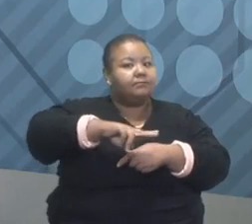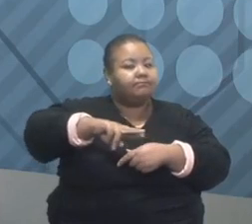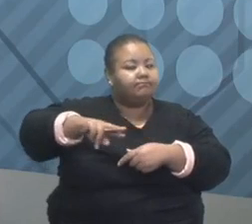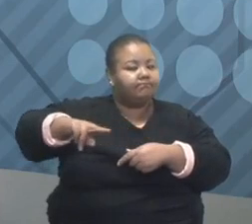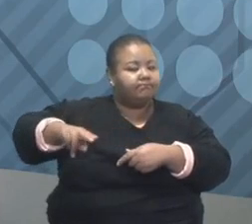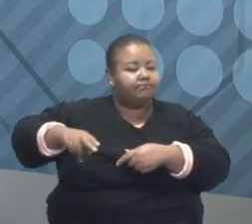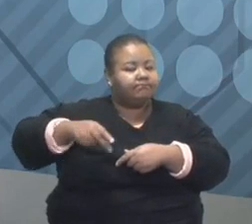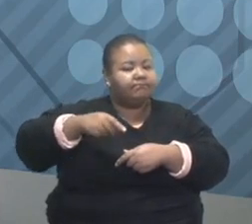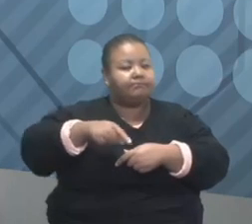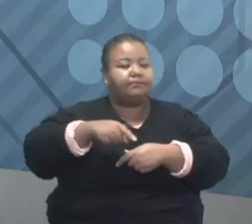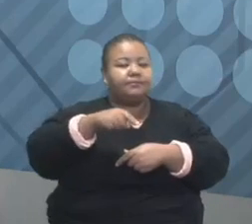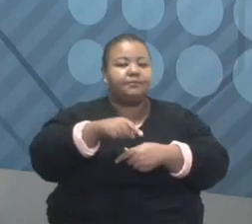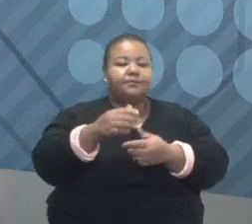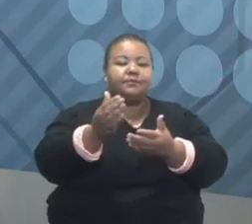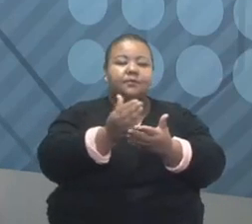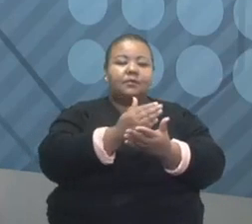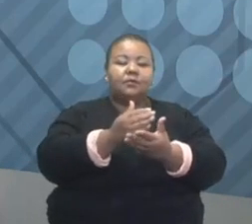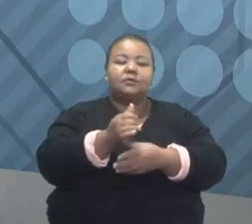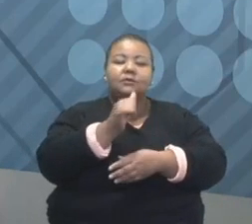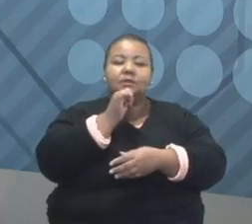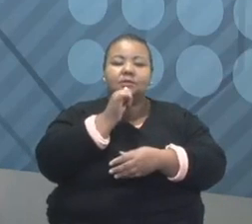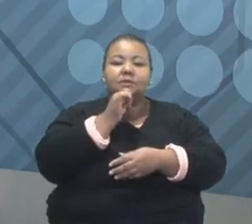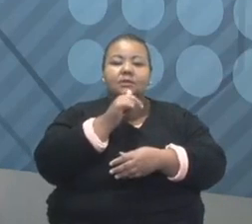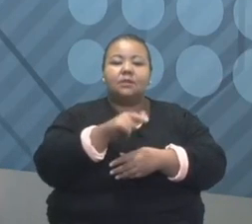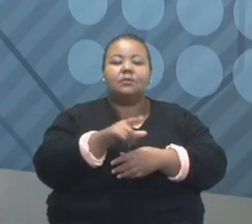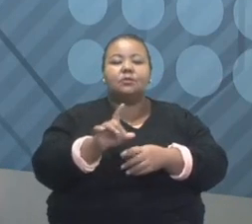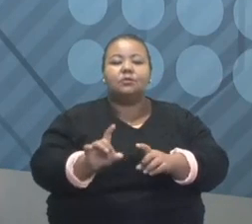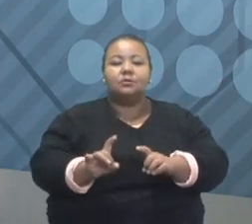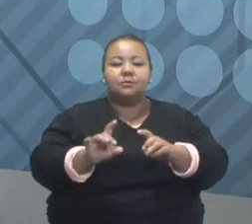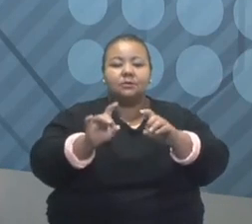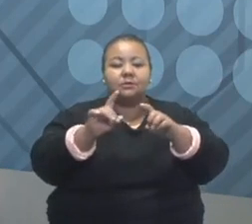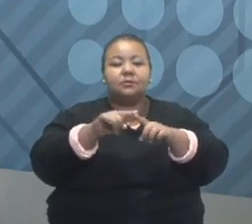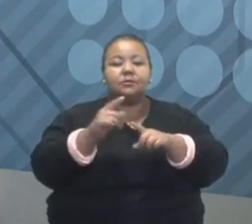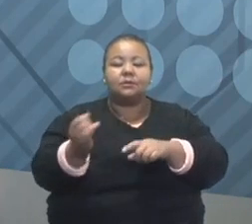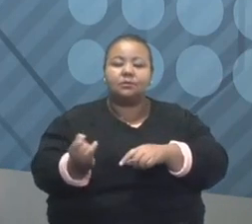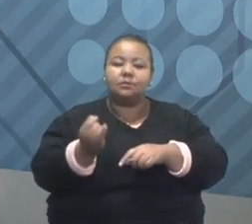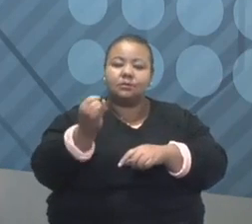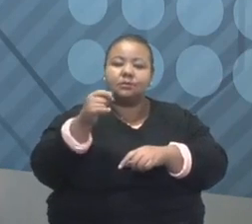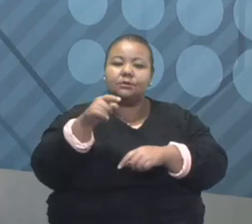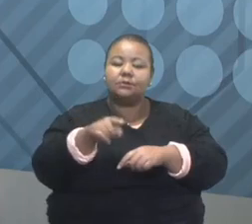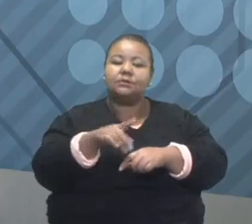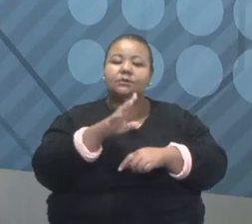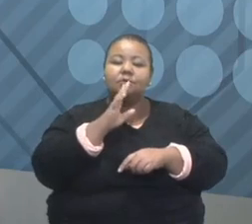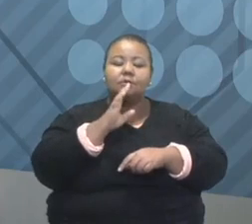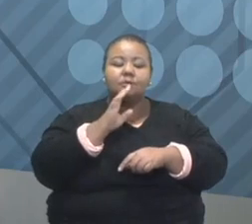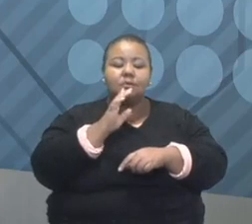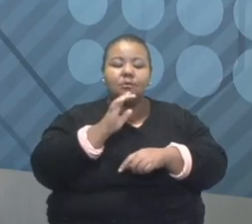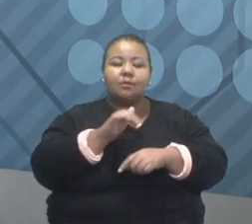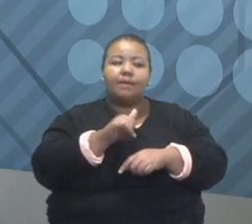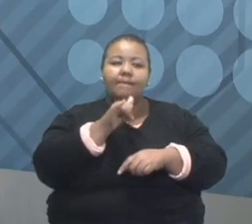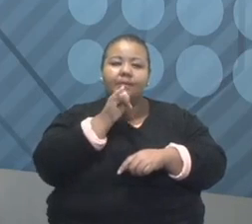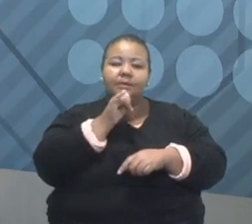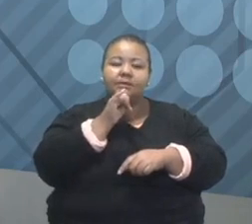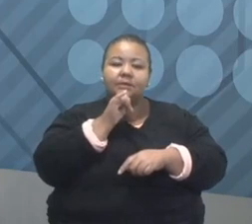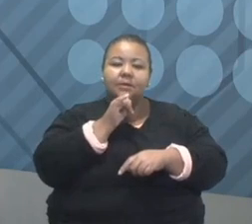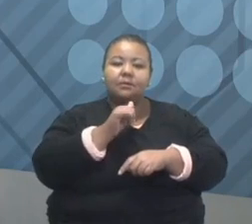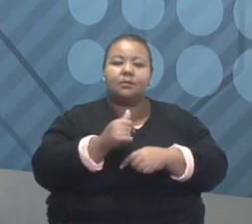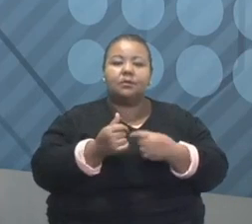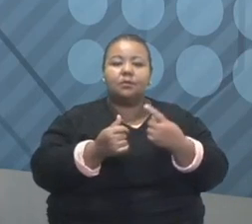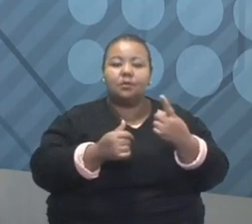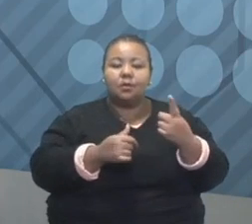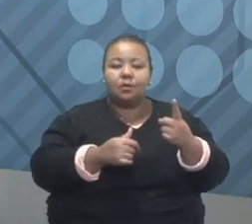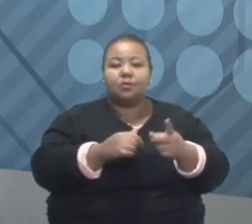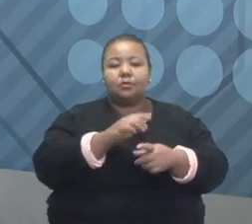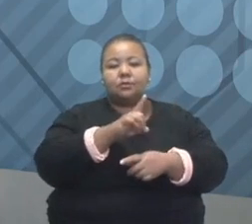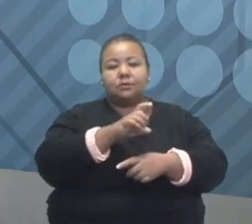resolução. Em alguns casos eu trouxe para você um exemplo específico, mas é importante que você aborde e veja, por exemplo, que um